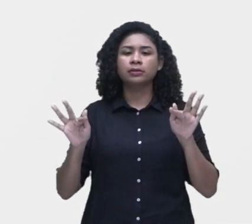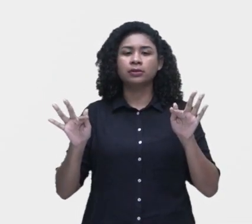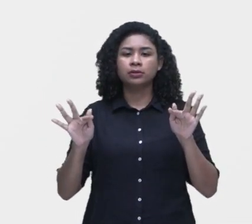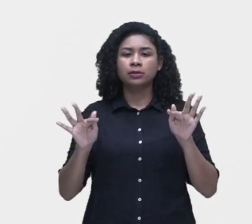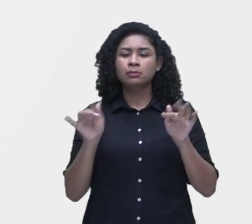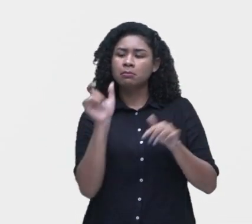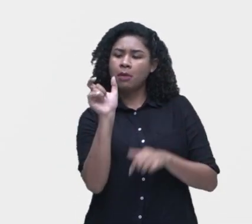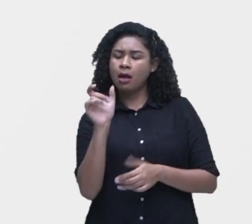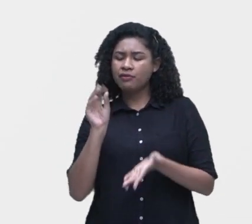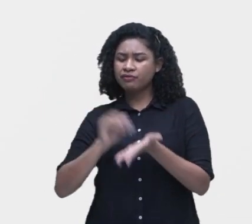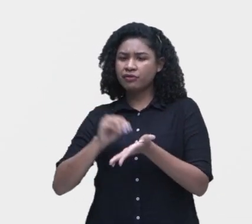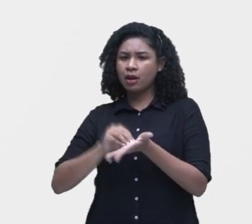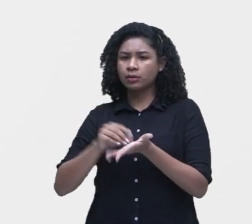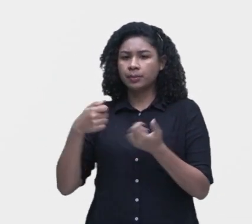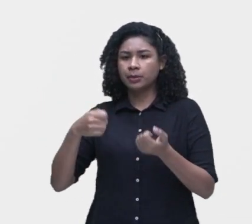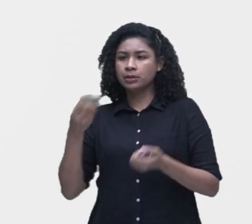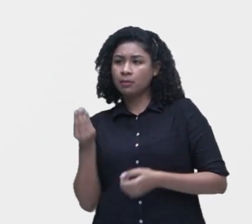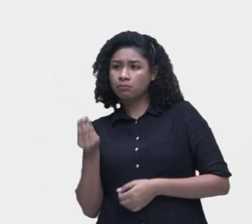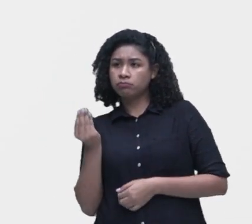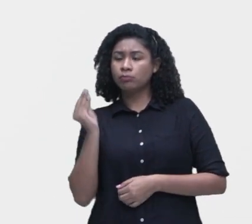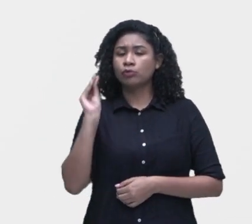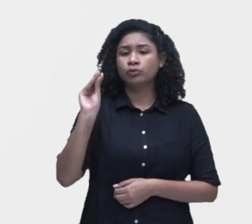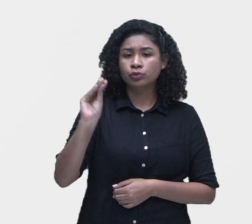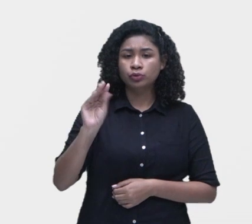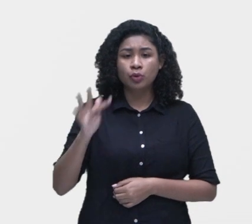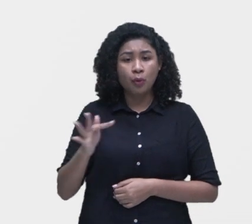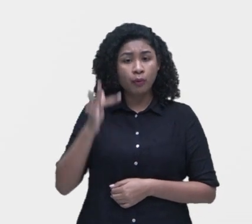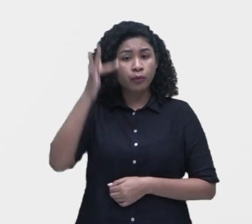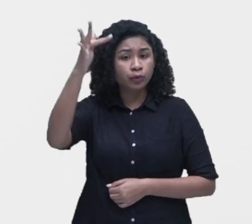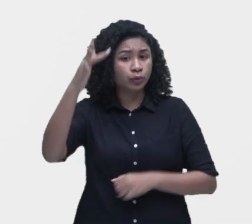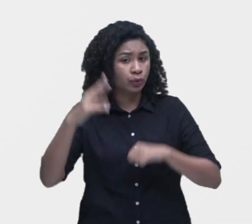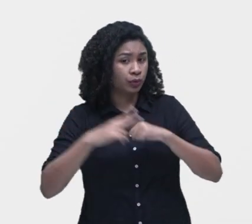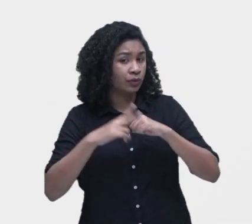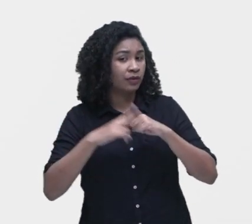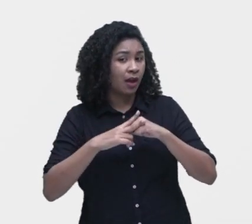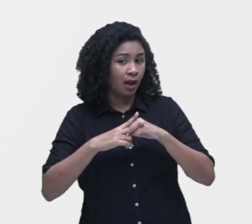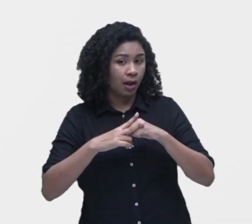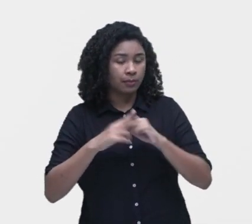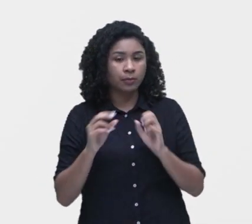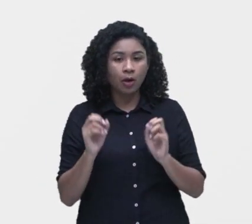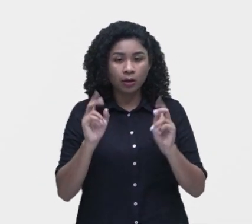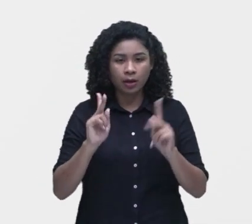nos verbos destacados. Então, daqui a pouco a